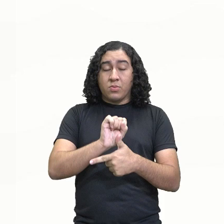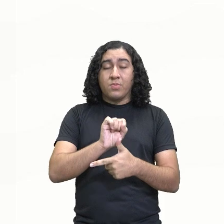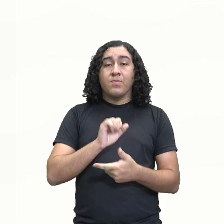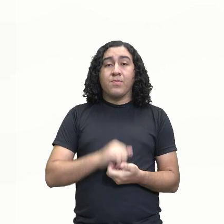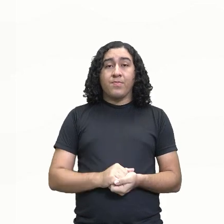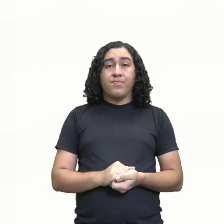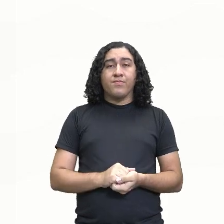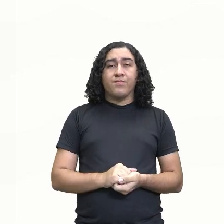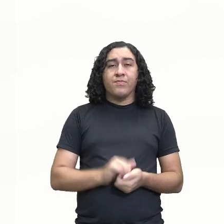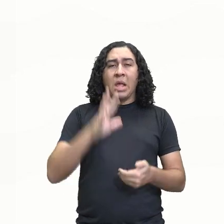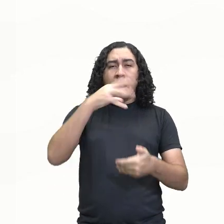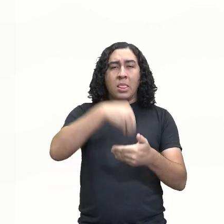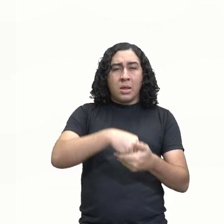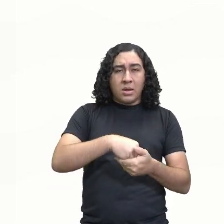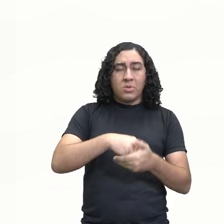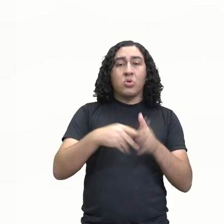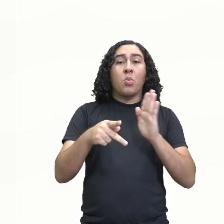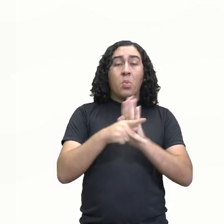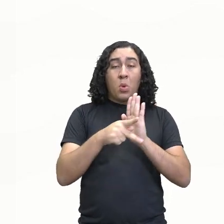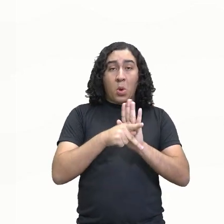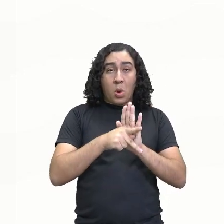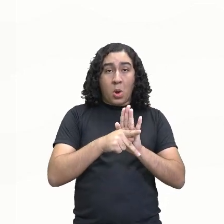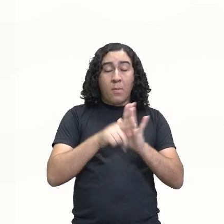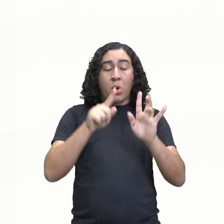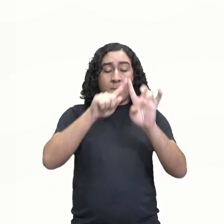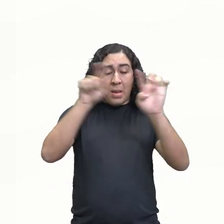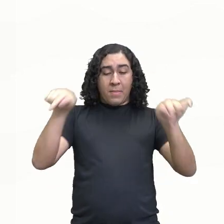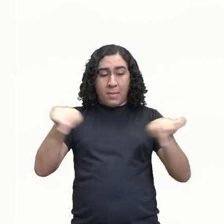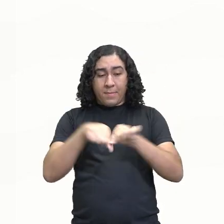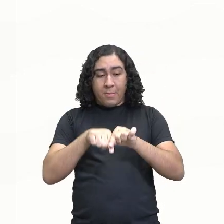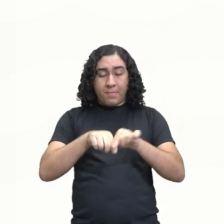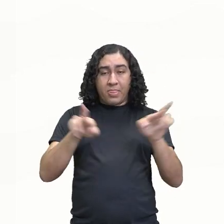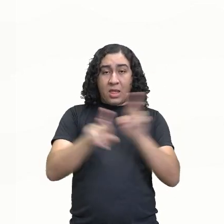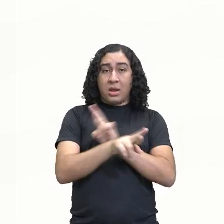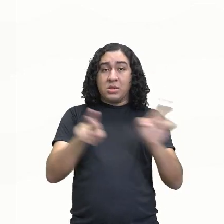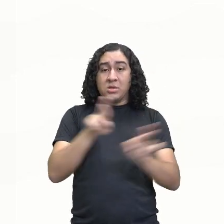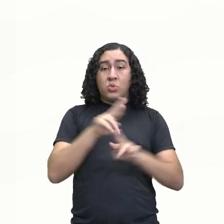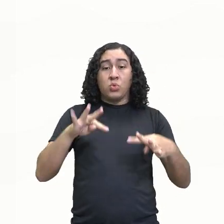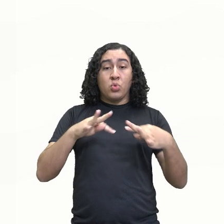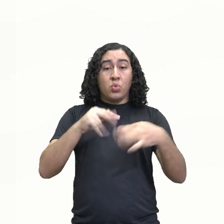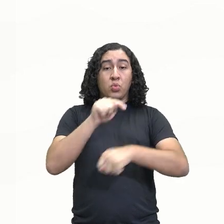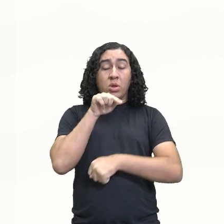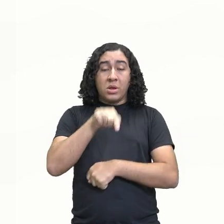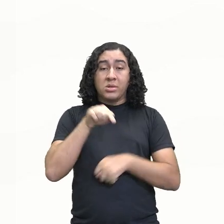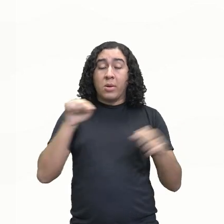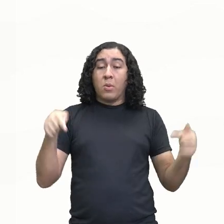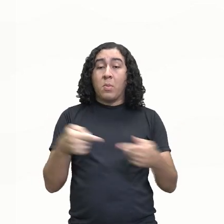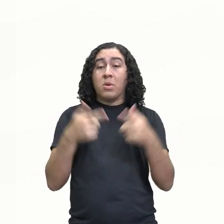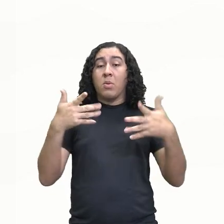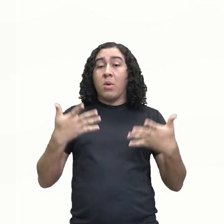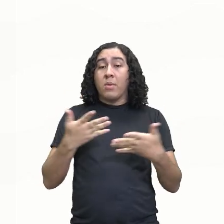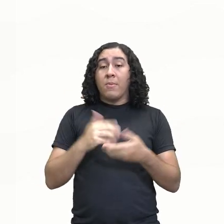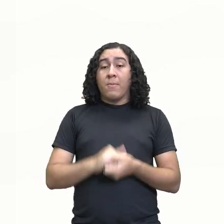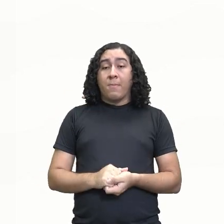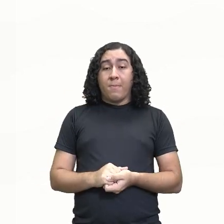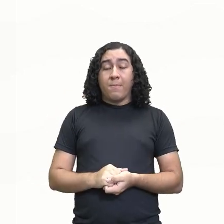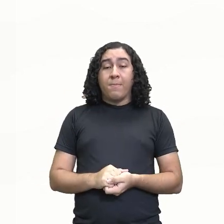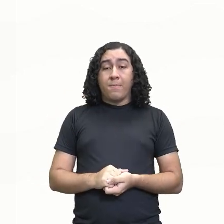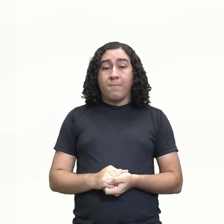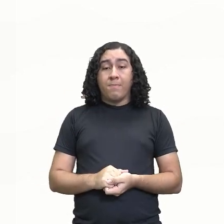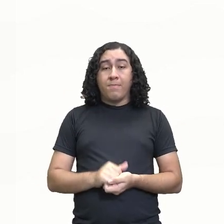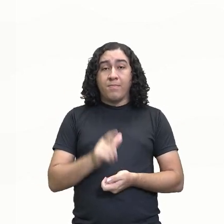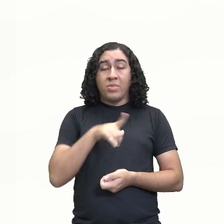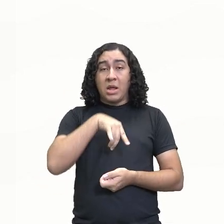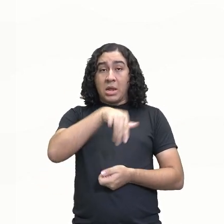ciclo trigonométrico ali, lembrando que tudo que se relaciona a seno vai ser relacionado aqui ao eixo